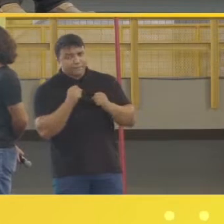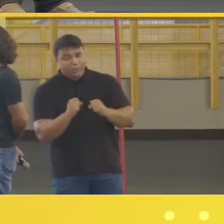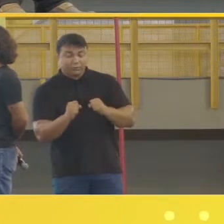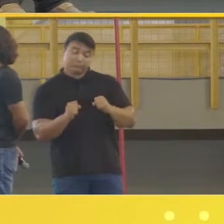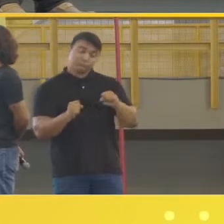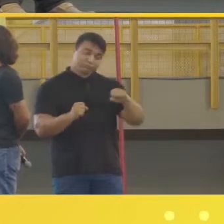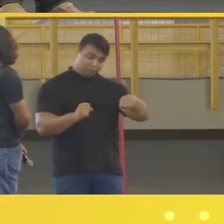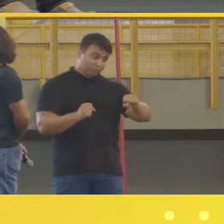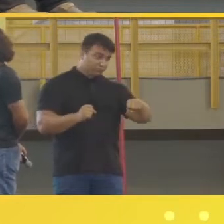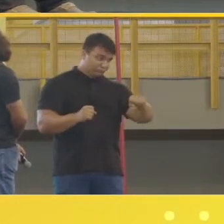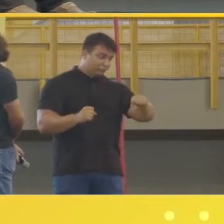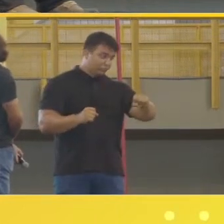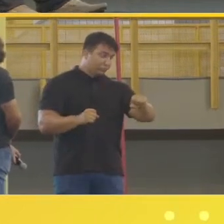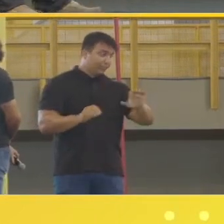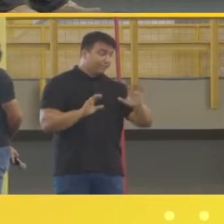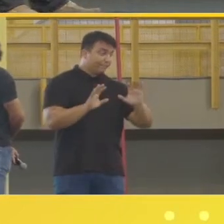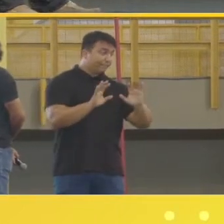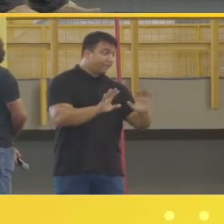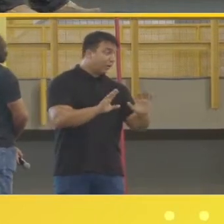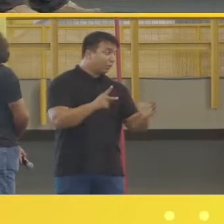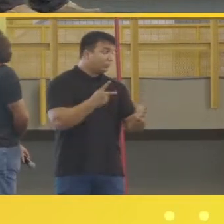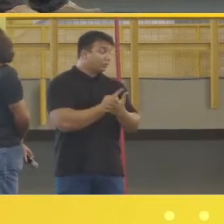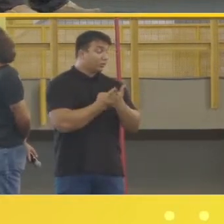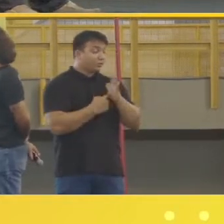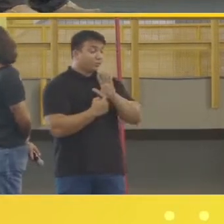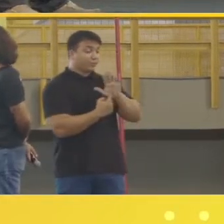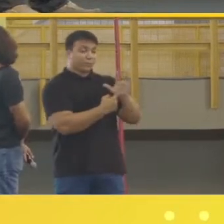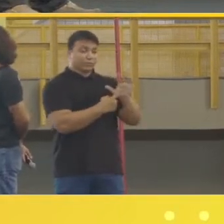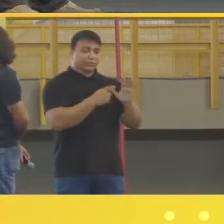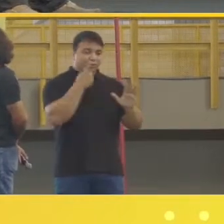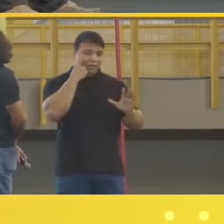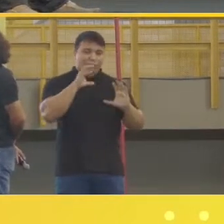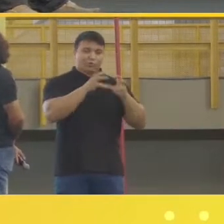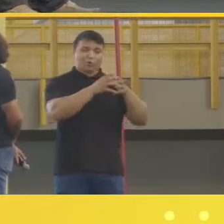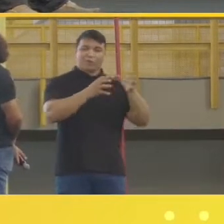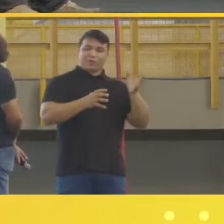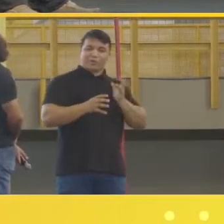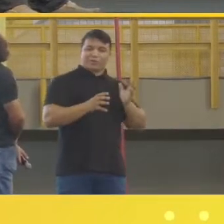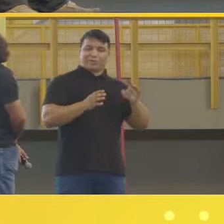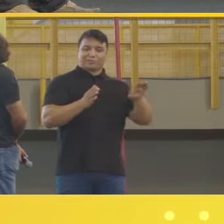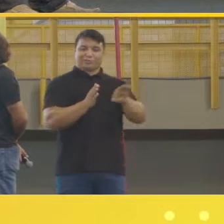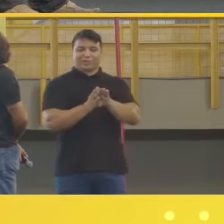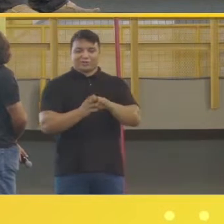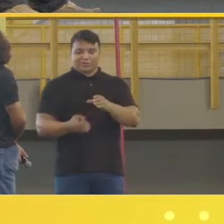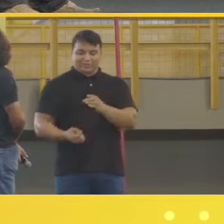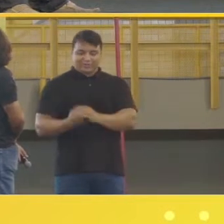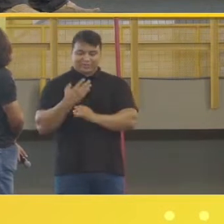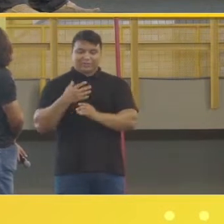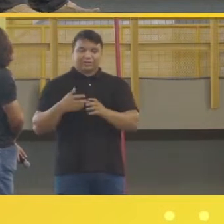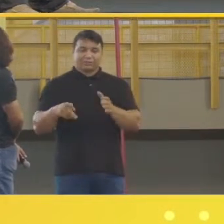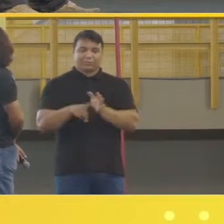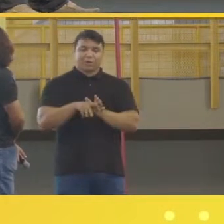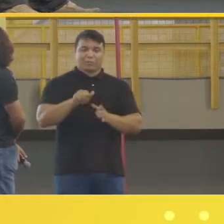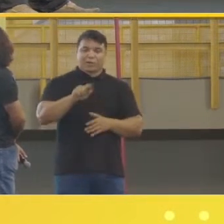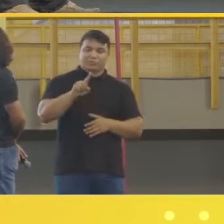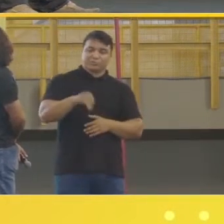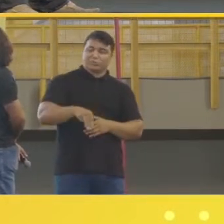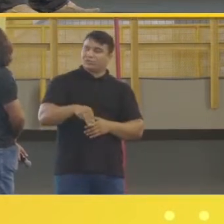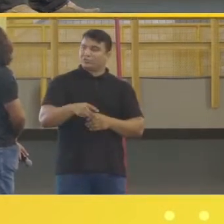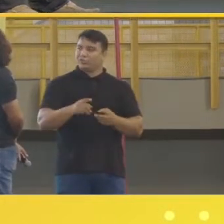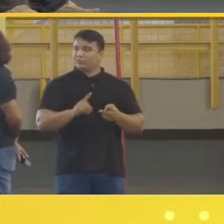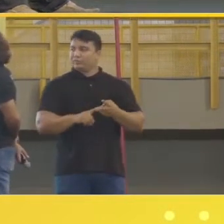Sim, mas os fatos apresentados, a vinda da corte, a criação de um aparato